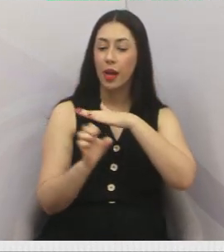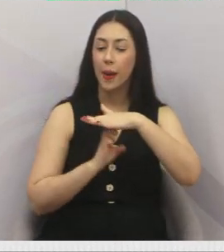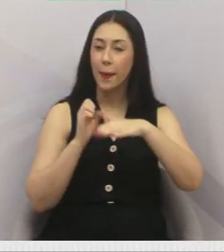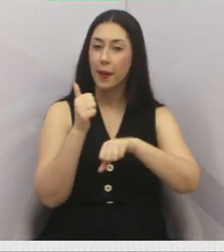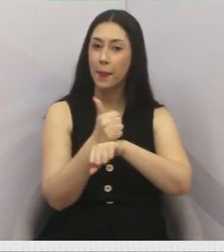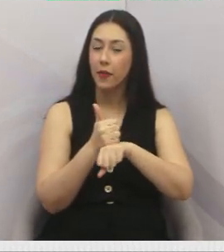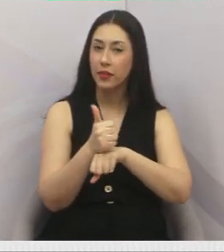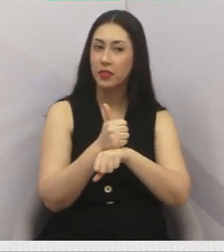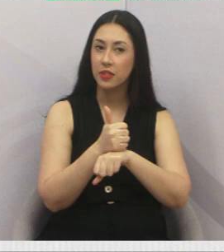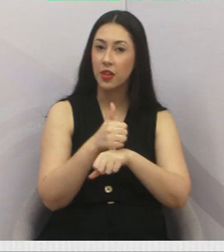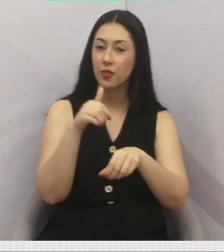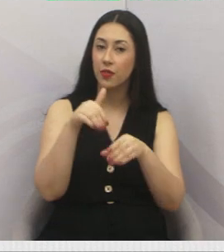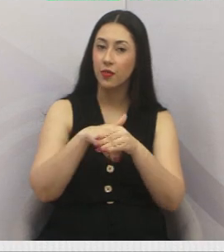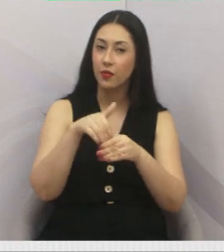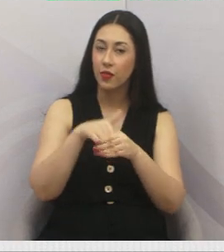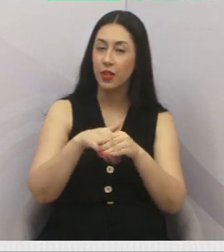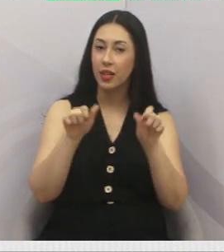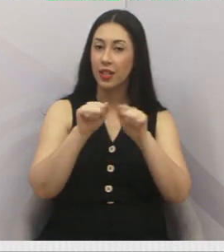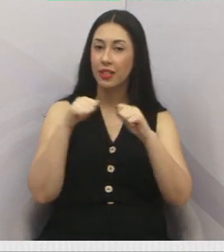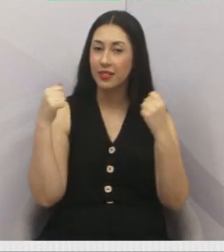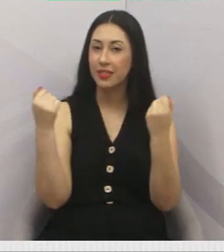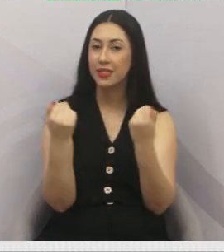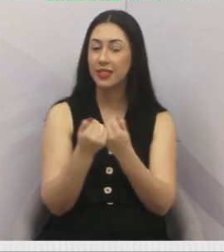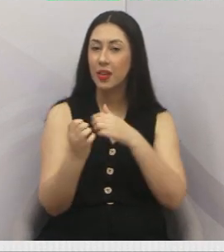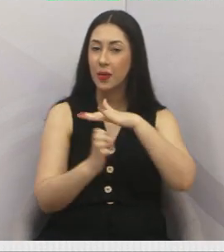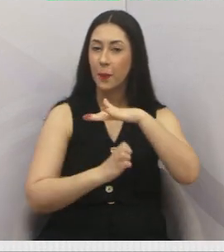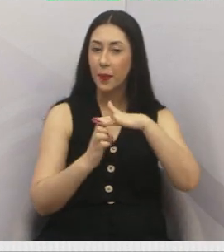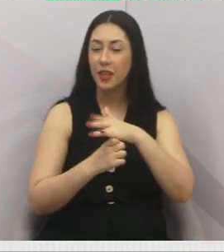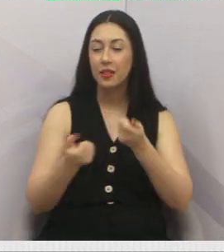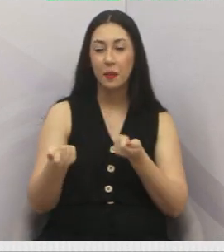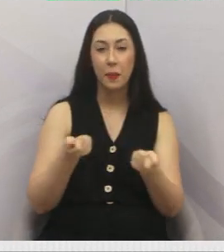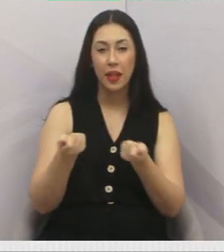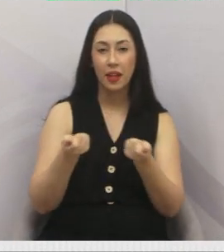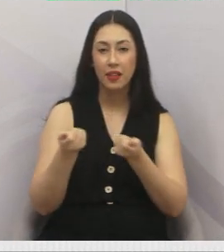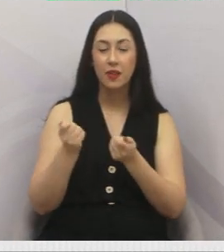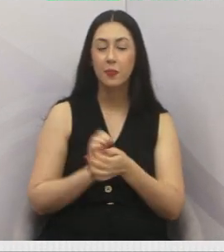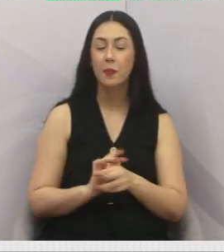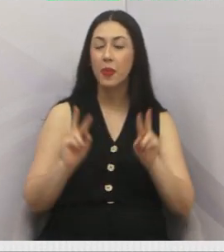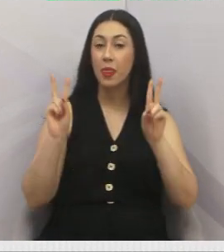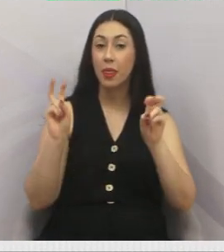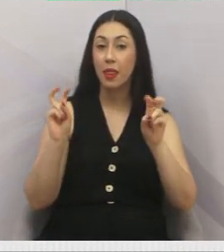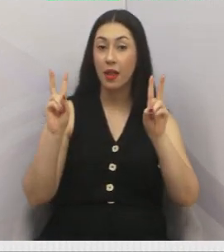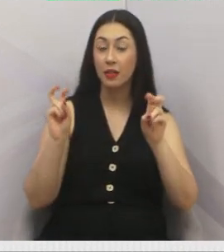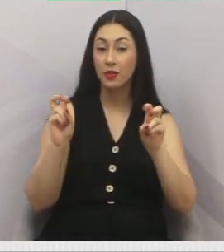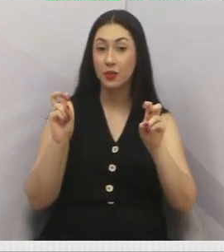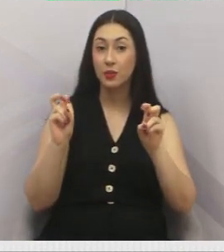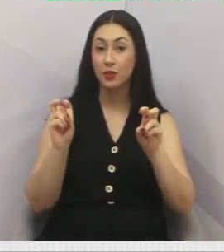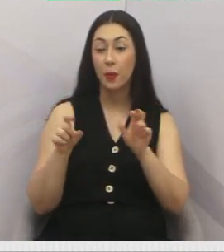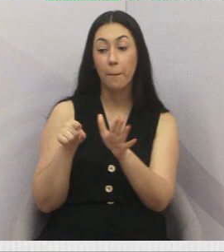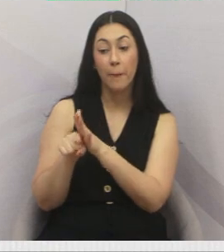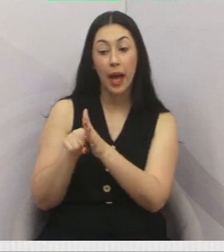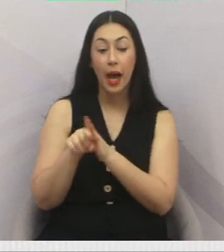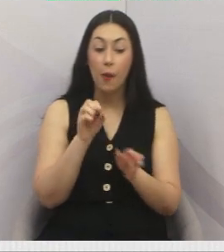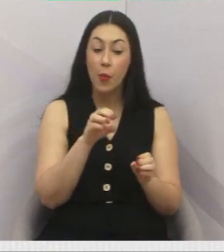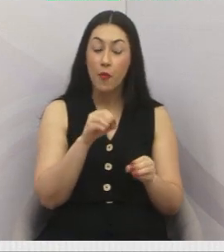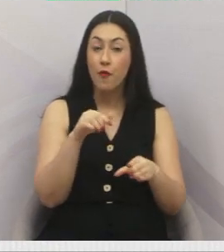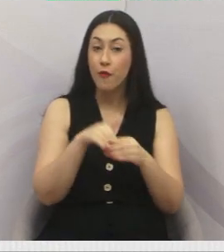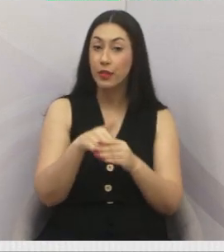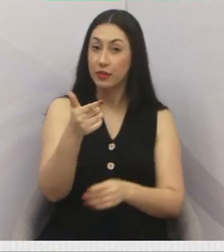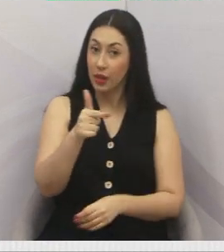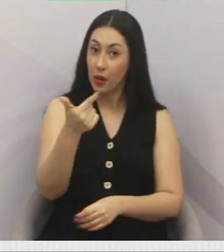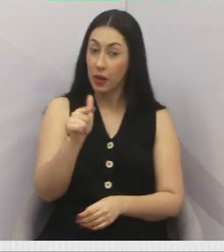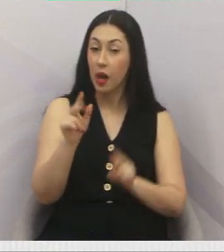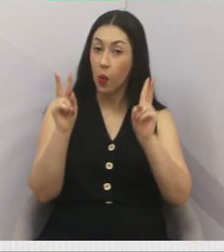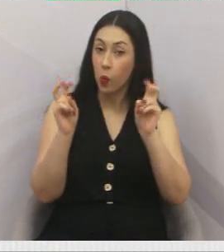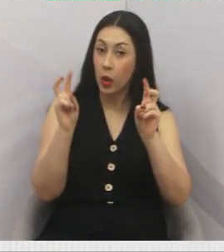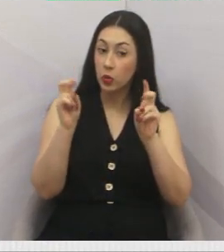entidades profissionais, um voto para a Associação das Empresas de Mineração. Segmento entidades acadêmicas e de pesquisa, voto em branco.